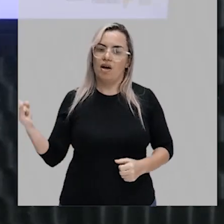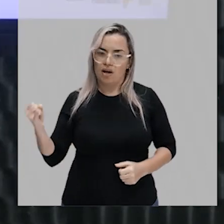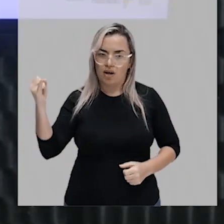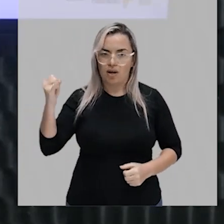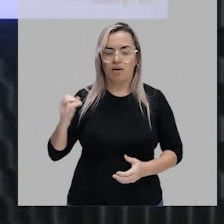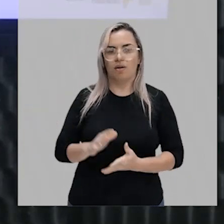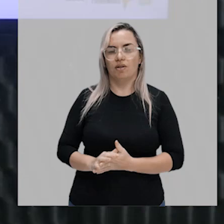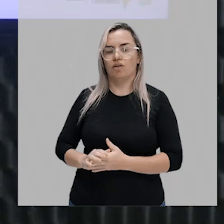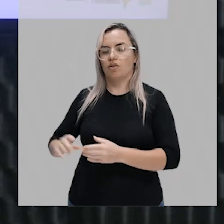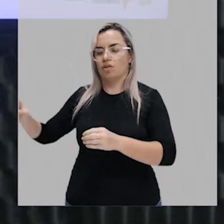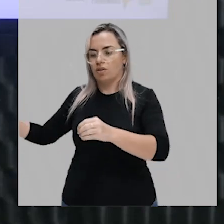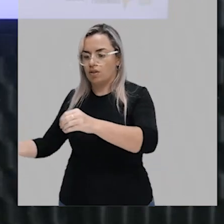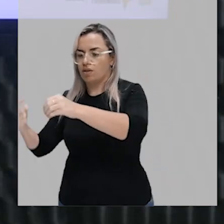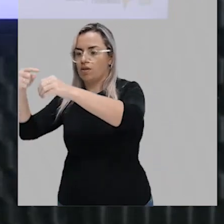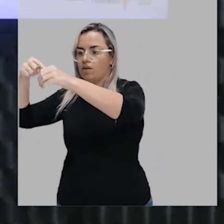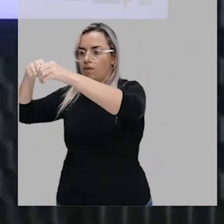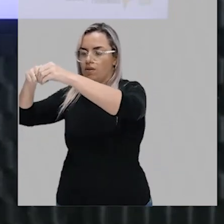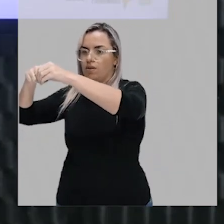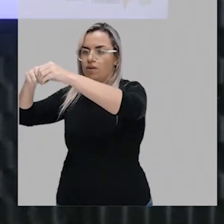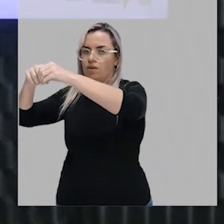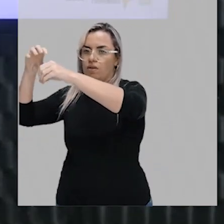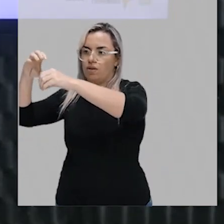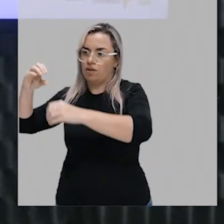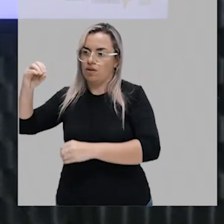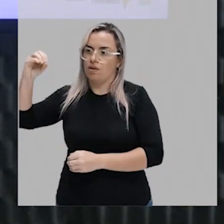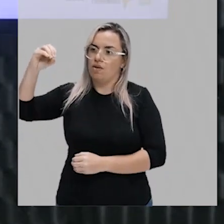ok, pessoal? Então eu trouxe alguns